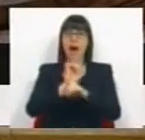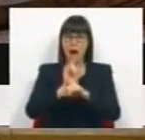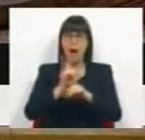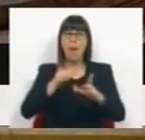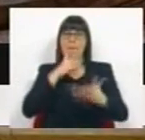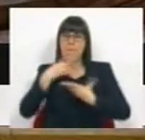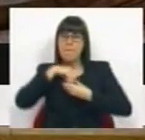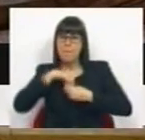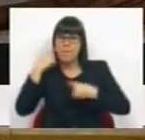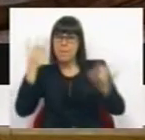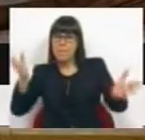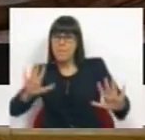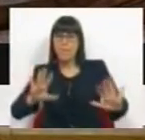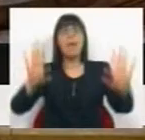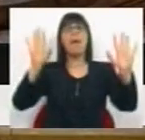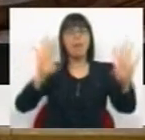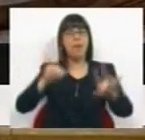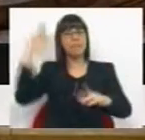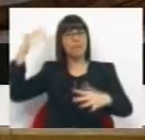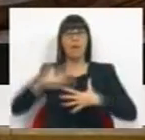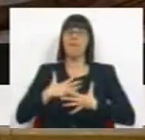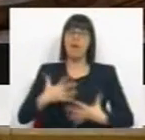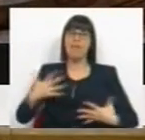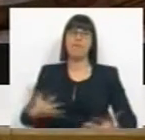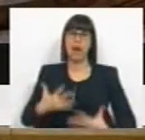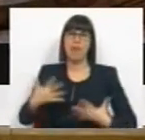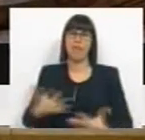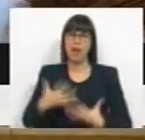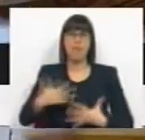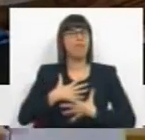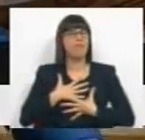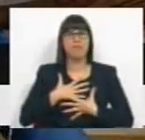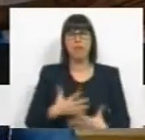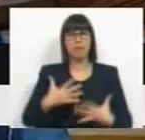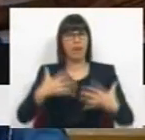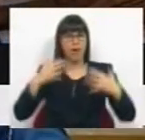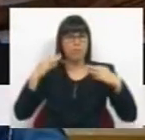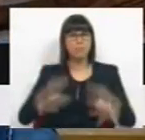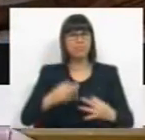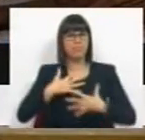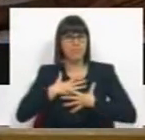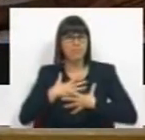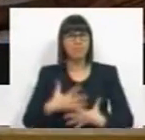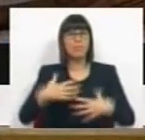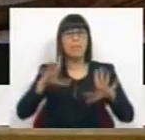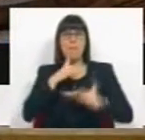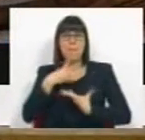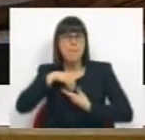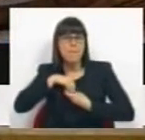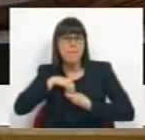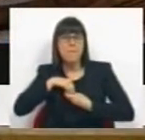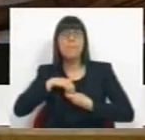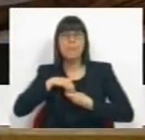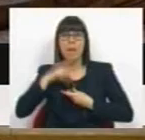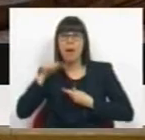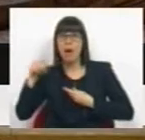assim silenciadas. Mas era uma vontade grande que ali estava. Uma vontade grande, muito grande, mas silenciada,